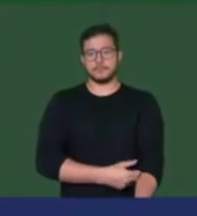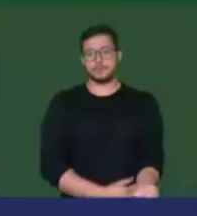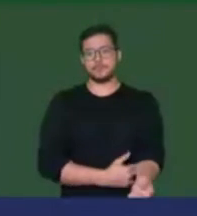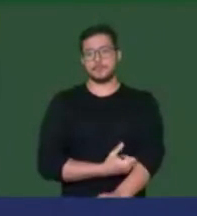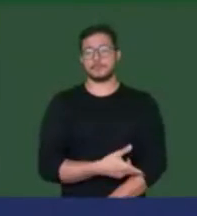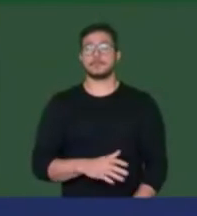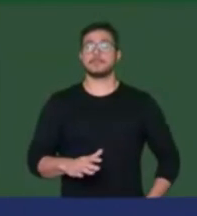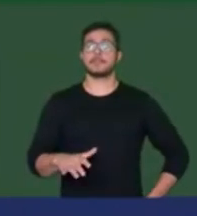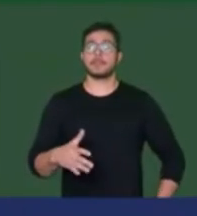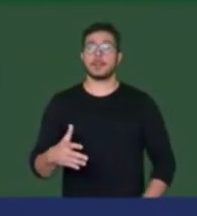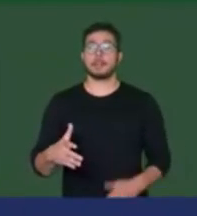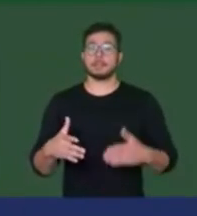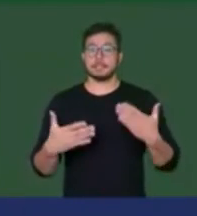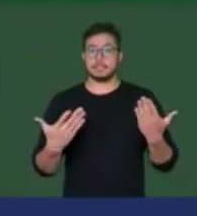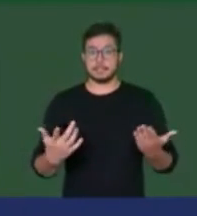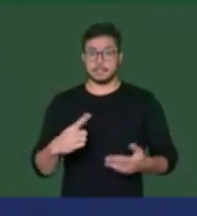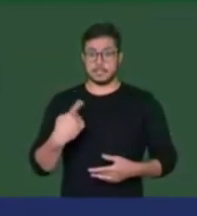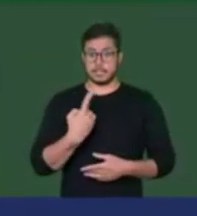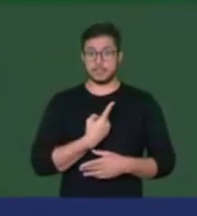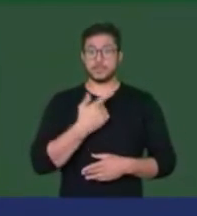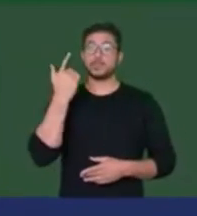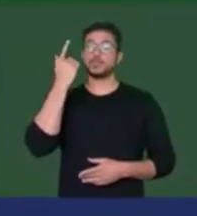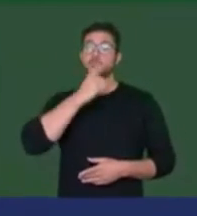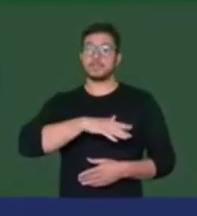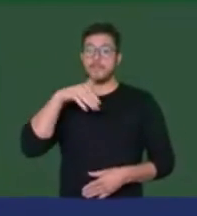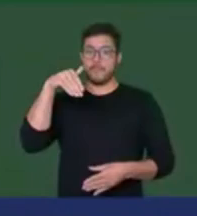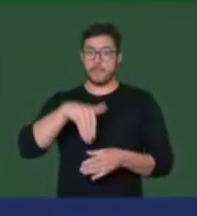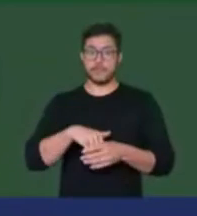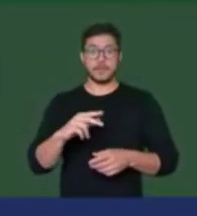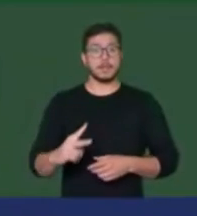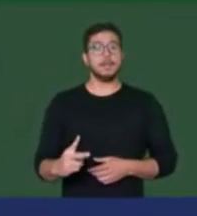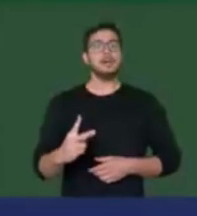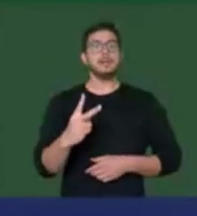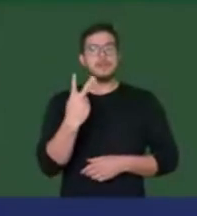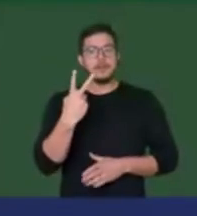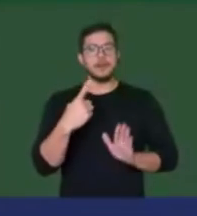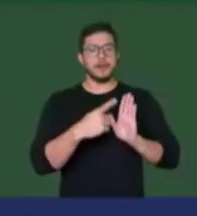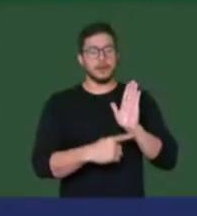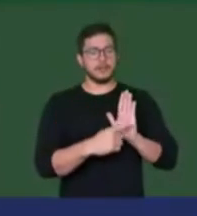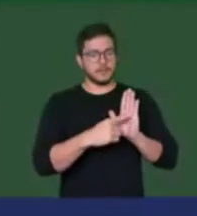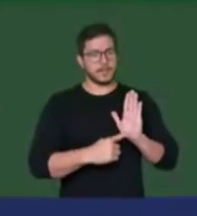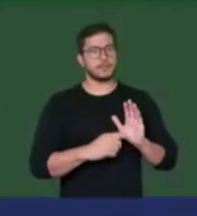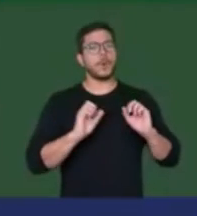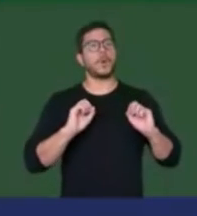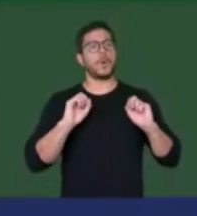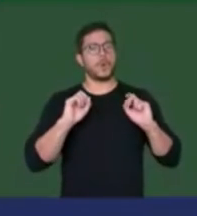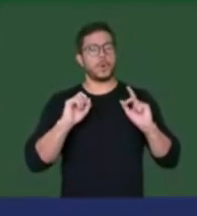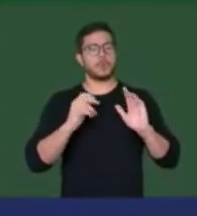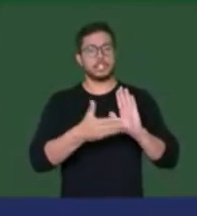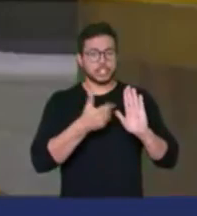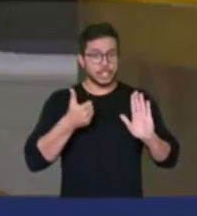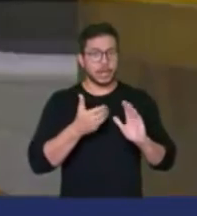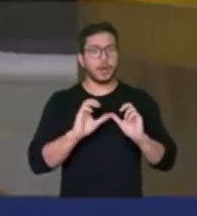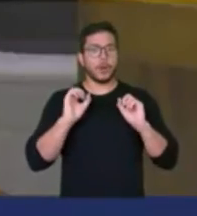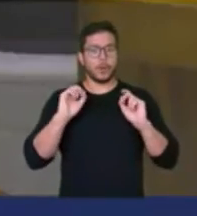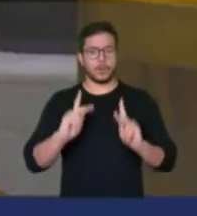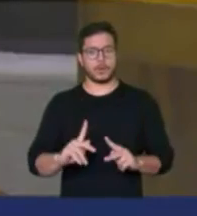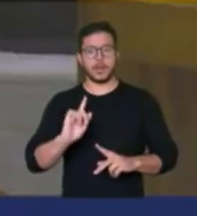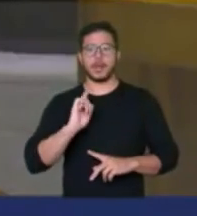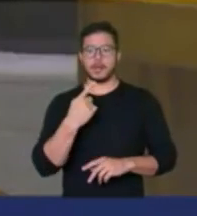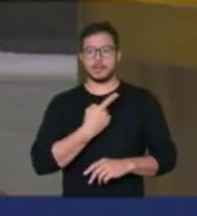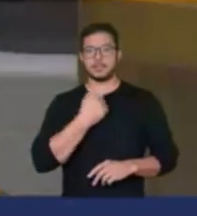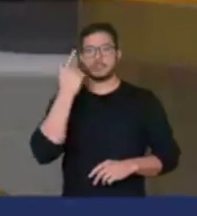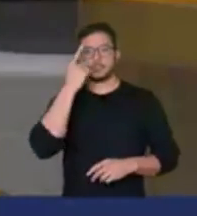aqui no plenário do Congresso, esse Congresso vai derrubar esse veto e vai garantir esse apoio à